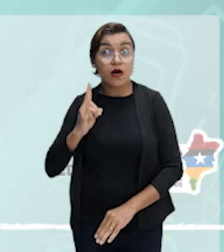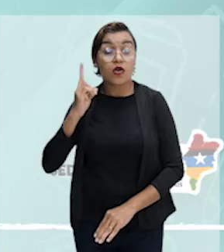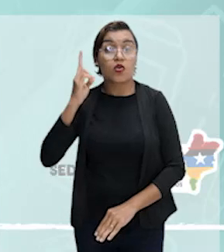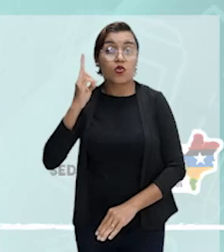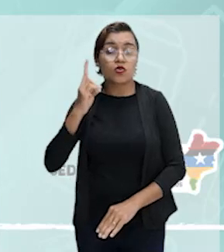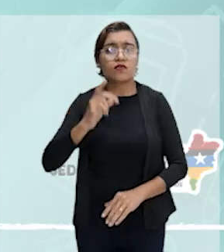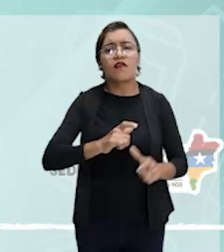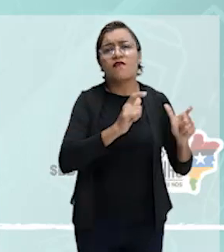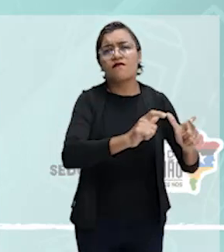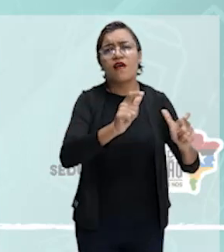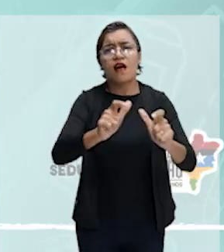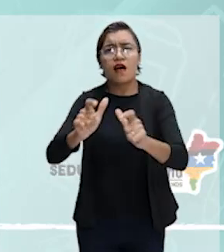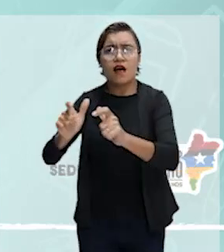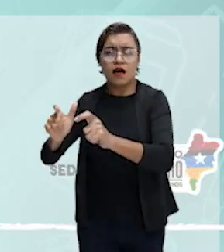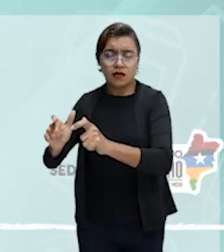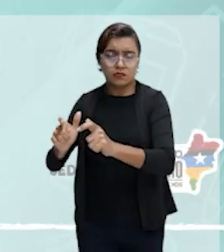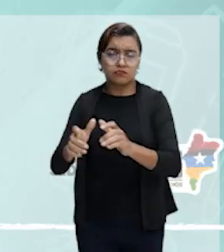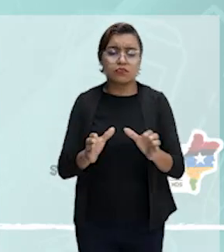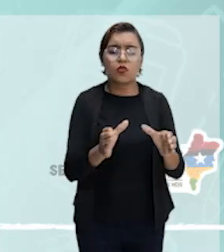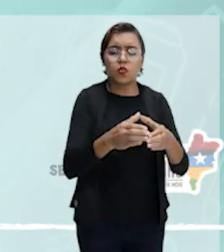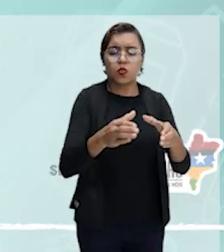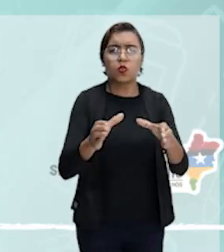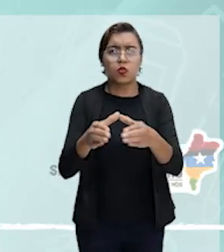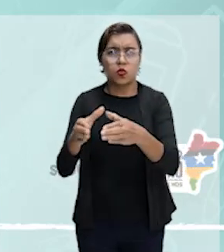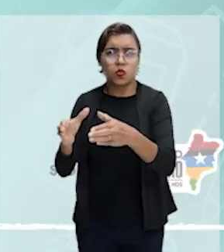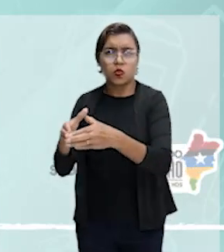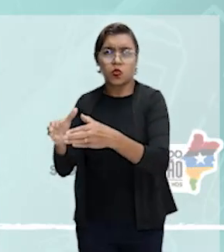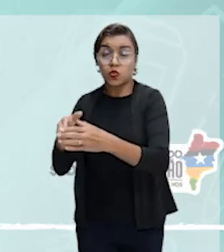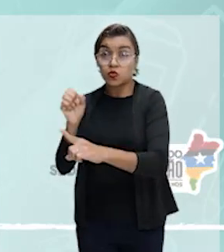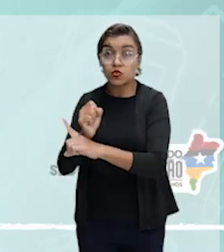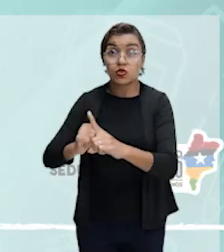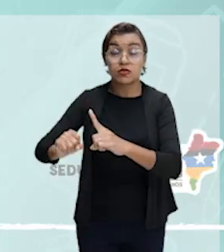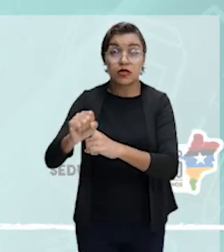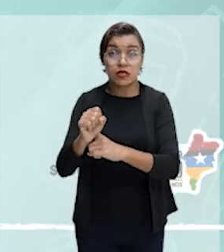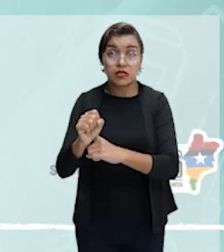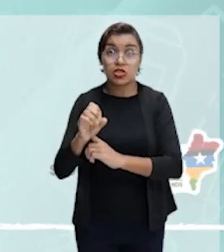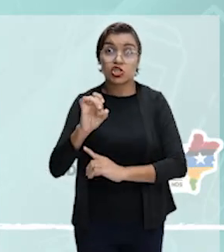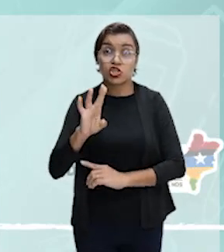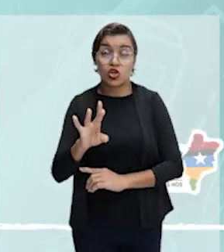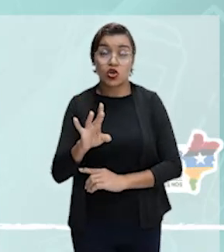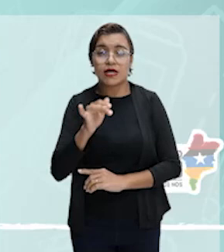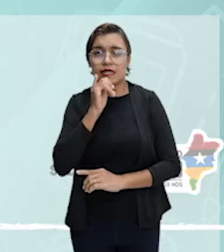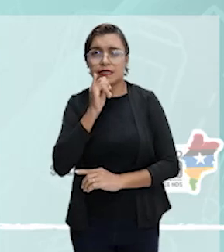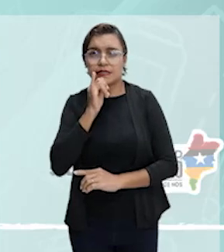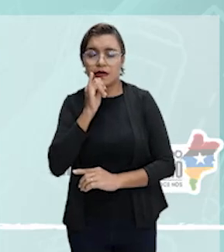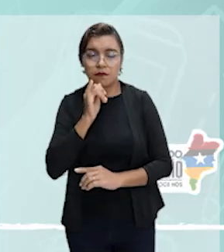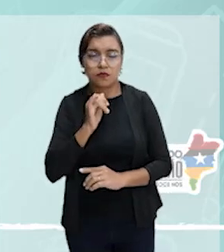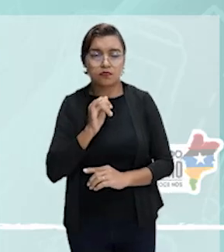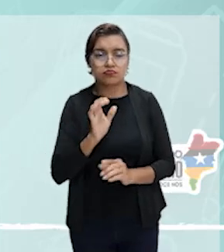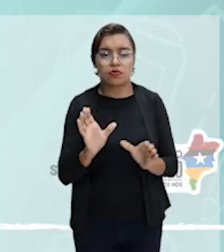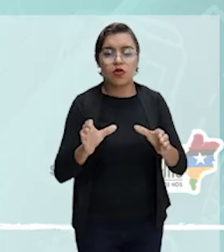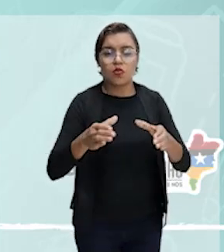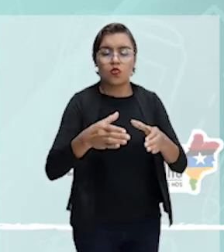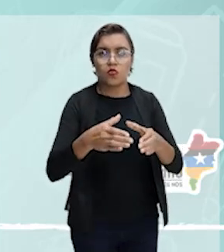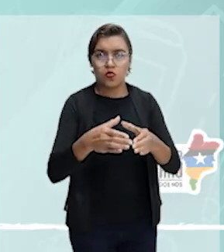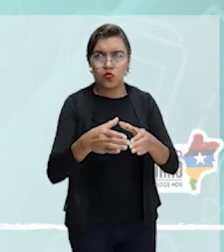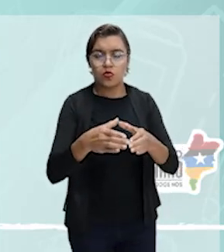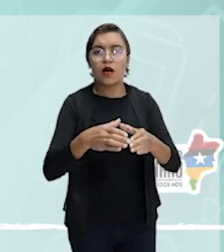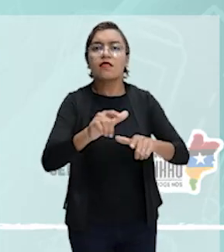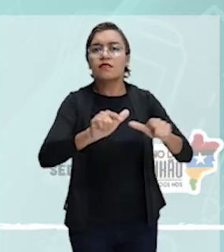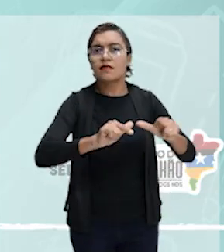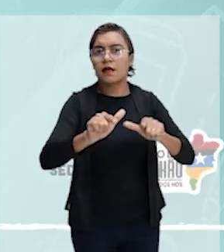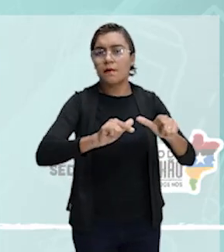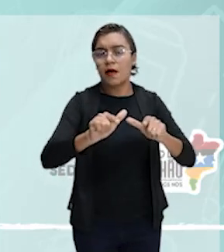diversos segmentos sociais. Eles não são restritos, por exemplo, somente ao setor do trabalho ou de